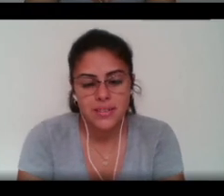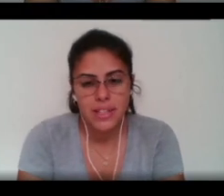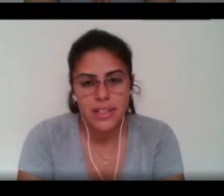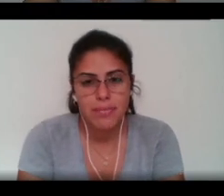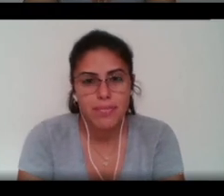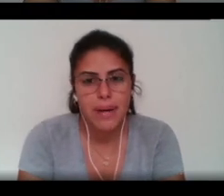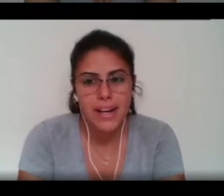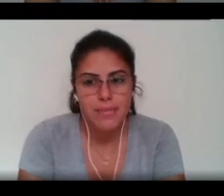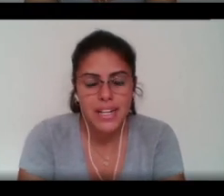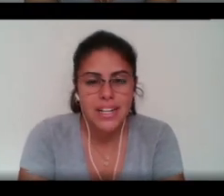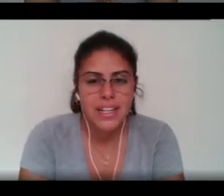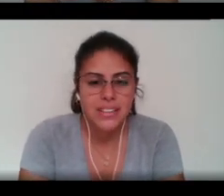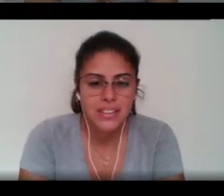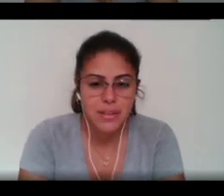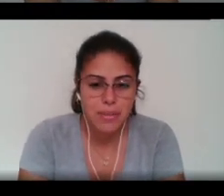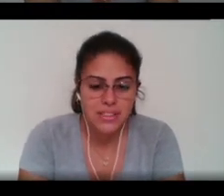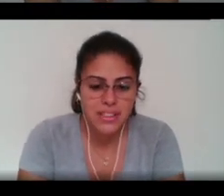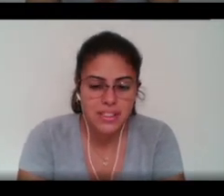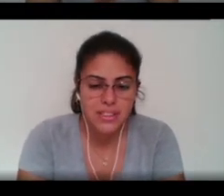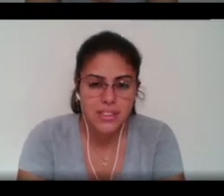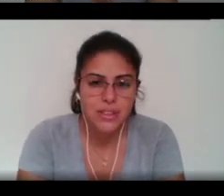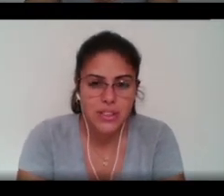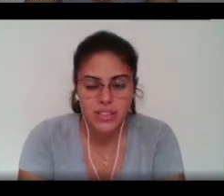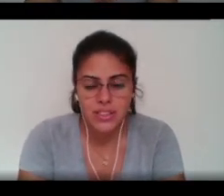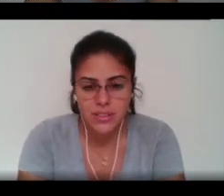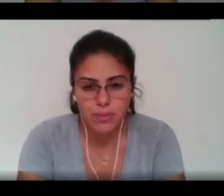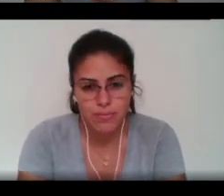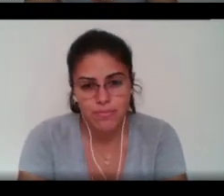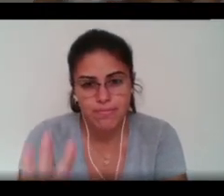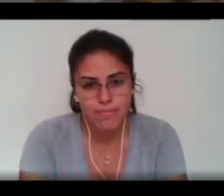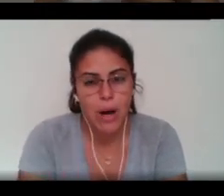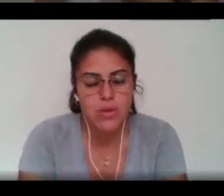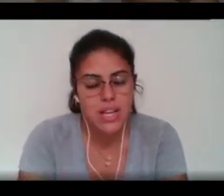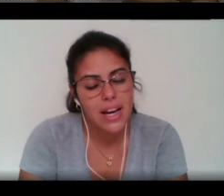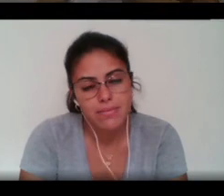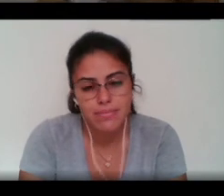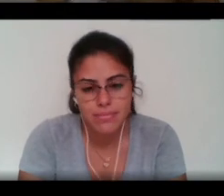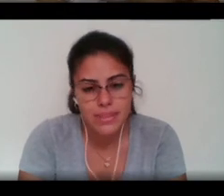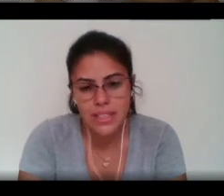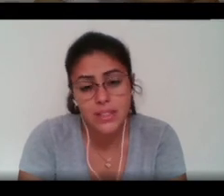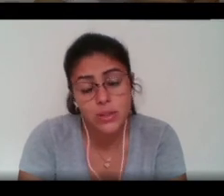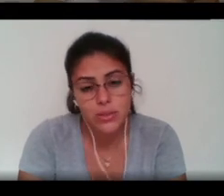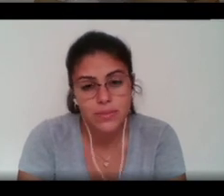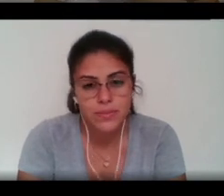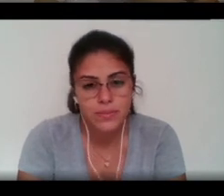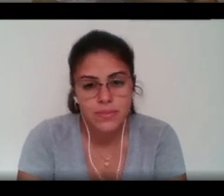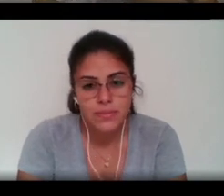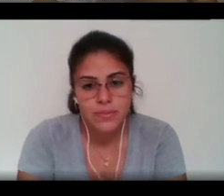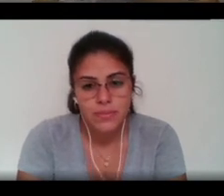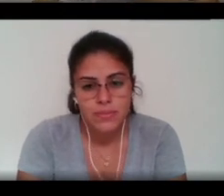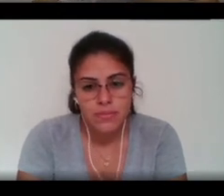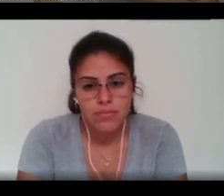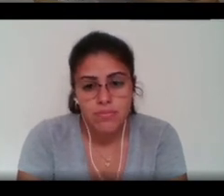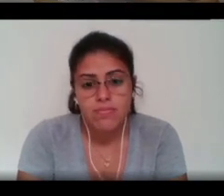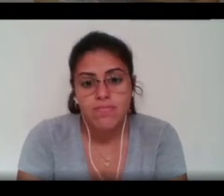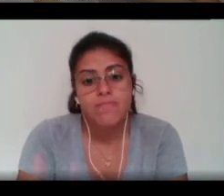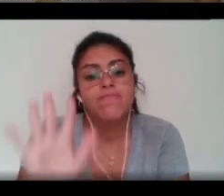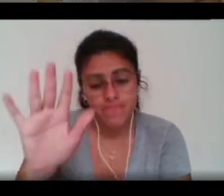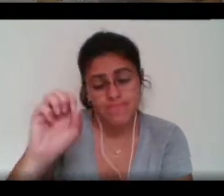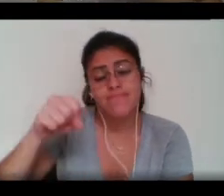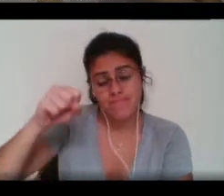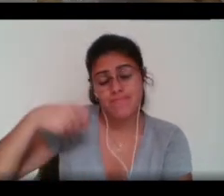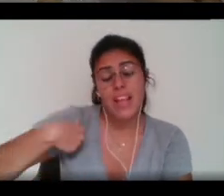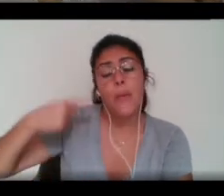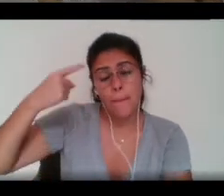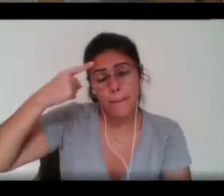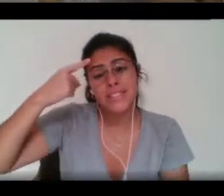mais atenção, às vezes pausar, mas é isso. Eu pensei nisso. Eu pensei em fazer uma pausa de 5 minutos no meio